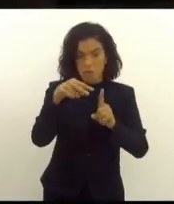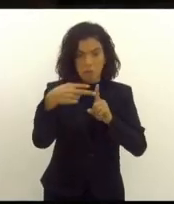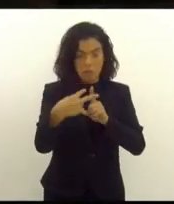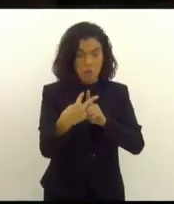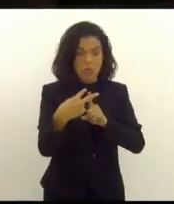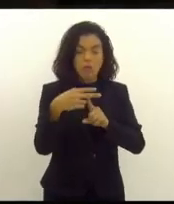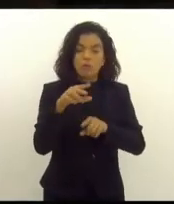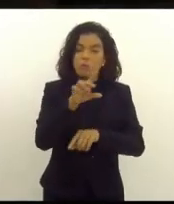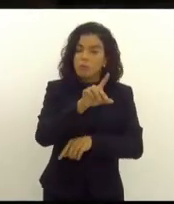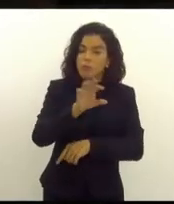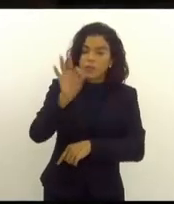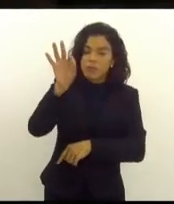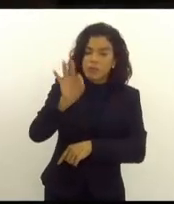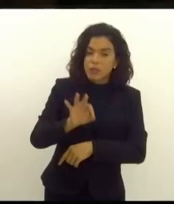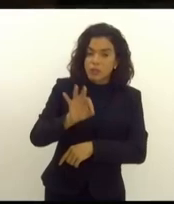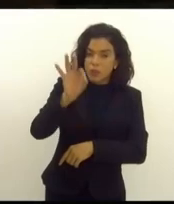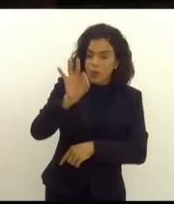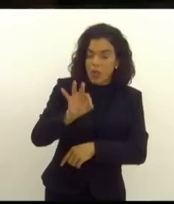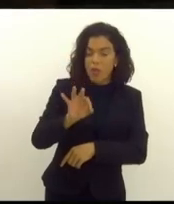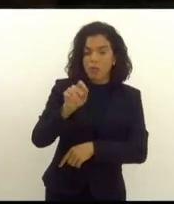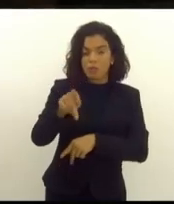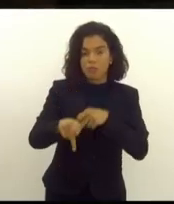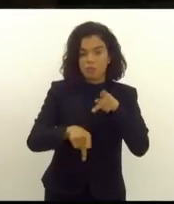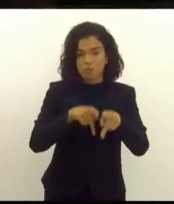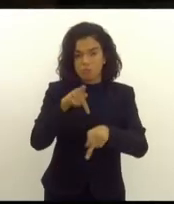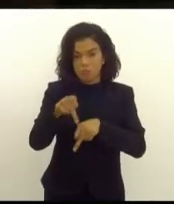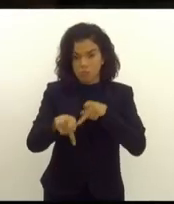um percentual da população